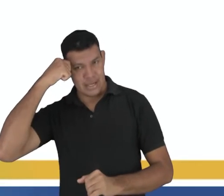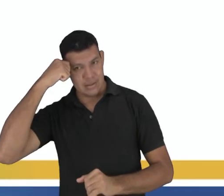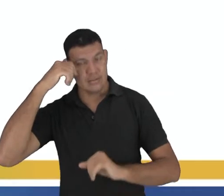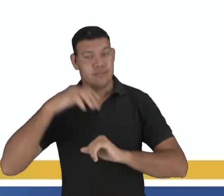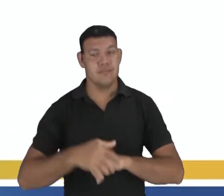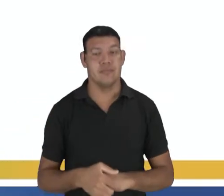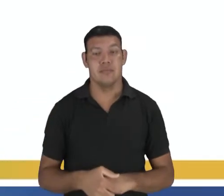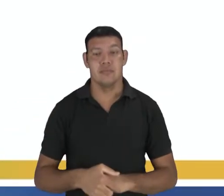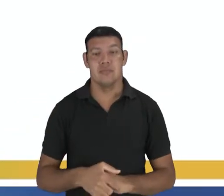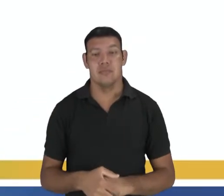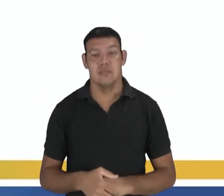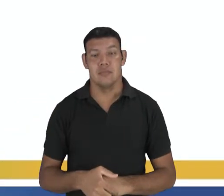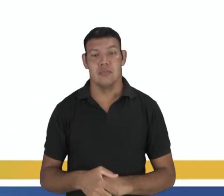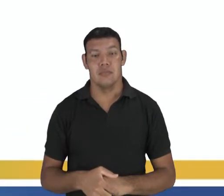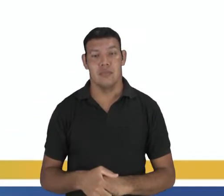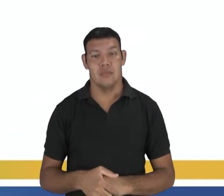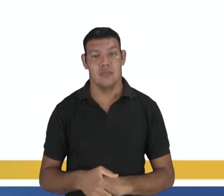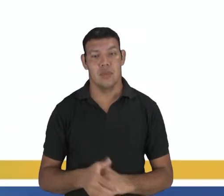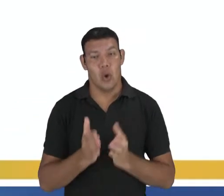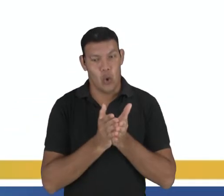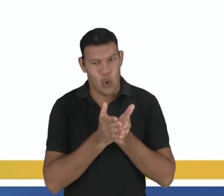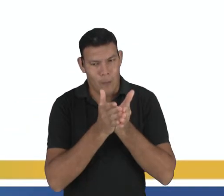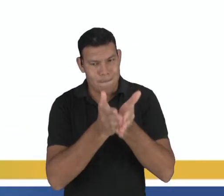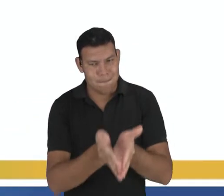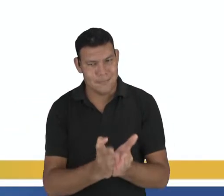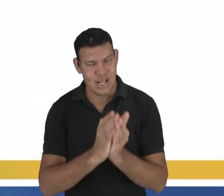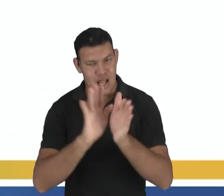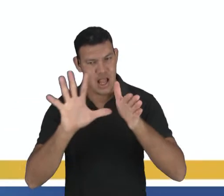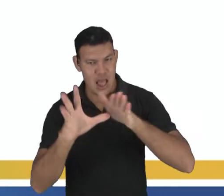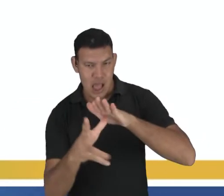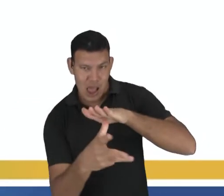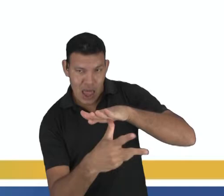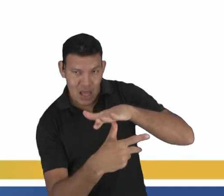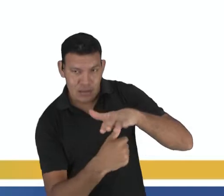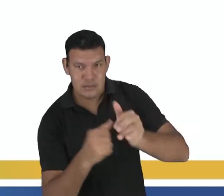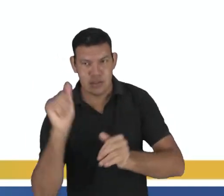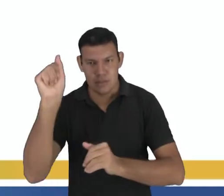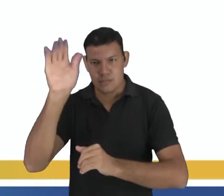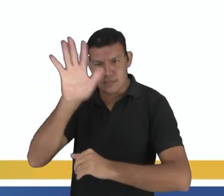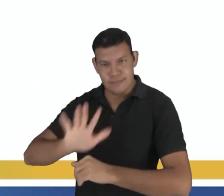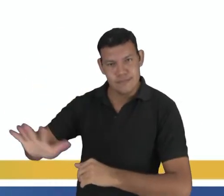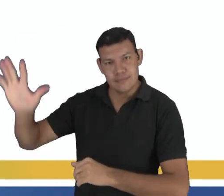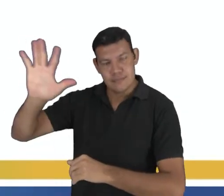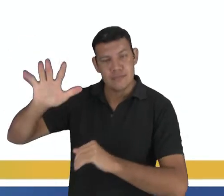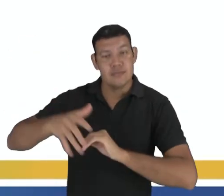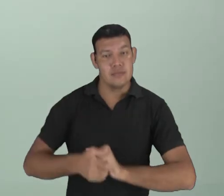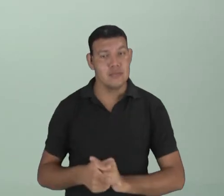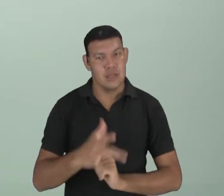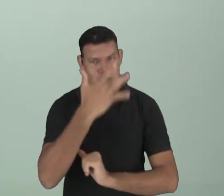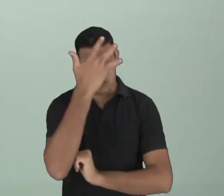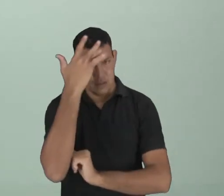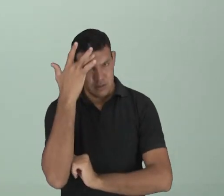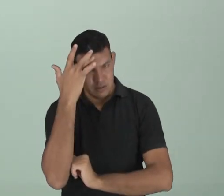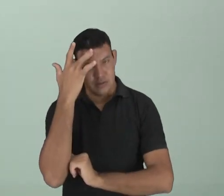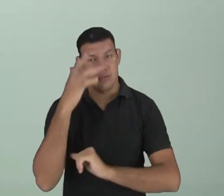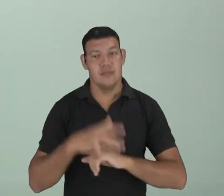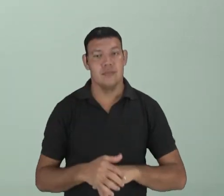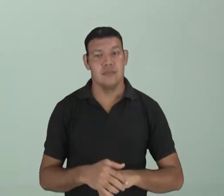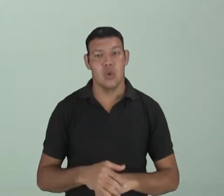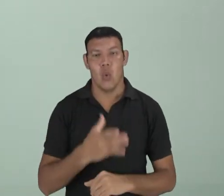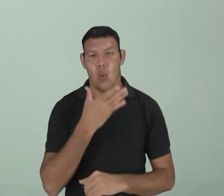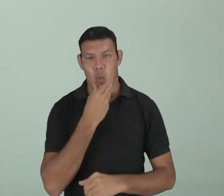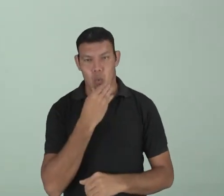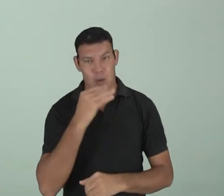a vinda, com o tráfico desses escravos lá da África, dessas pessoas lá da África,